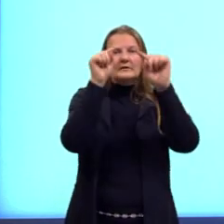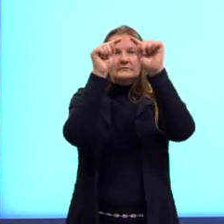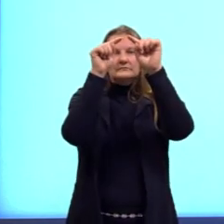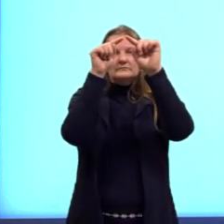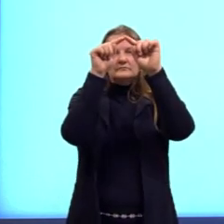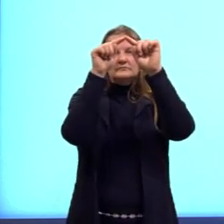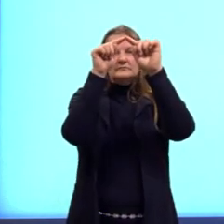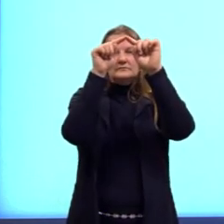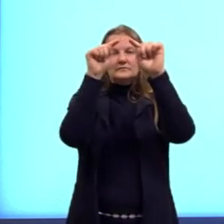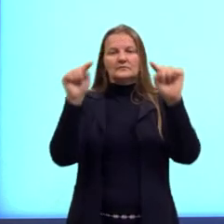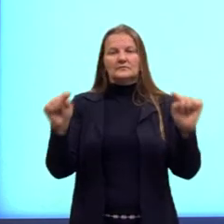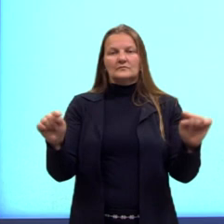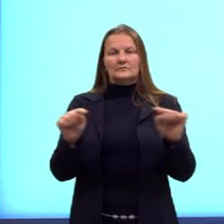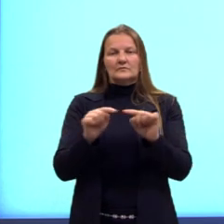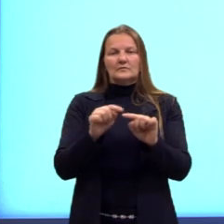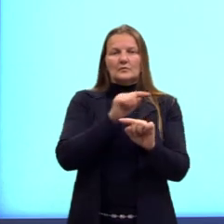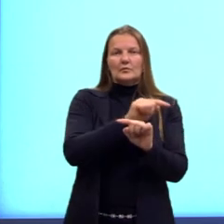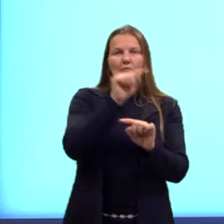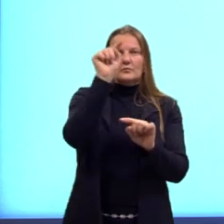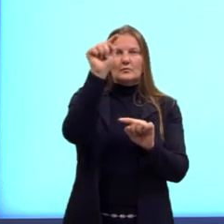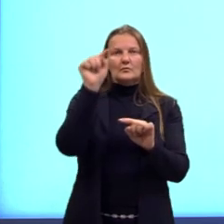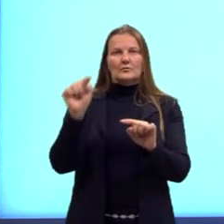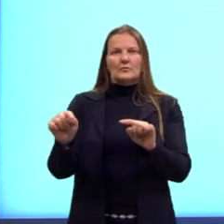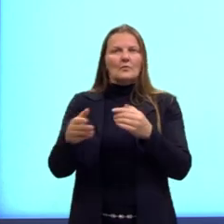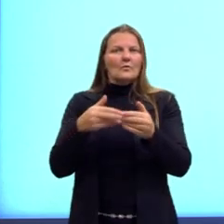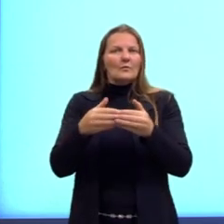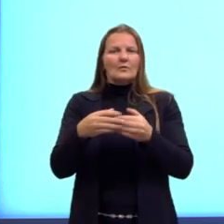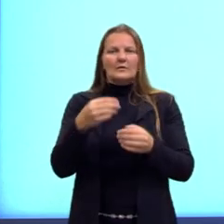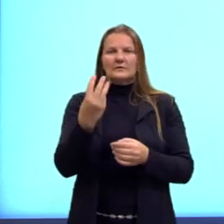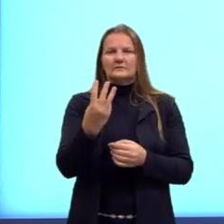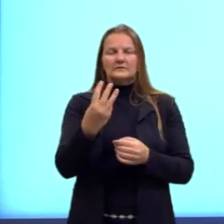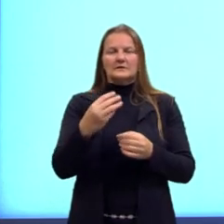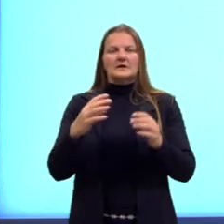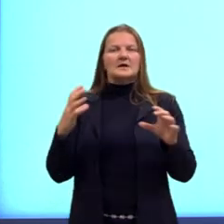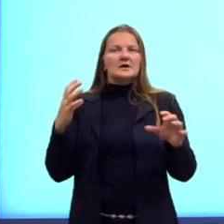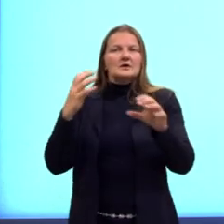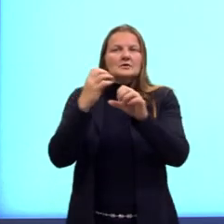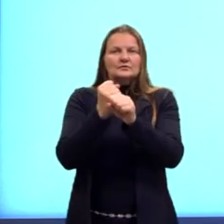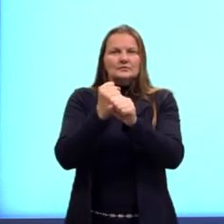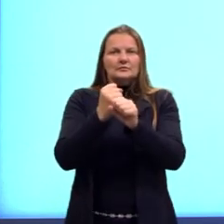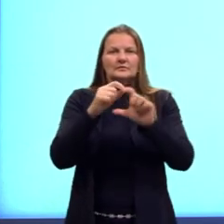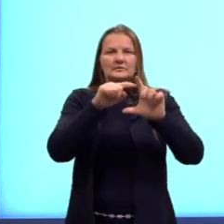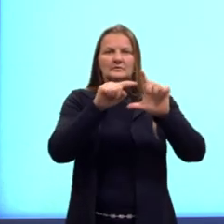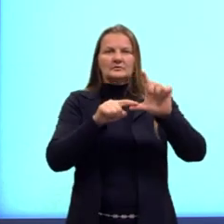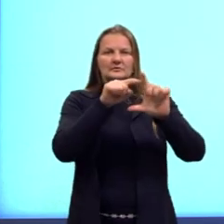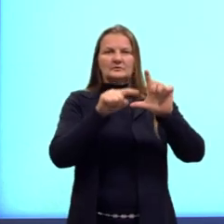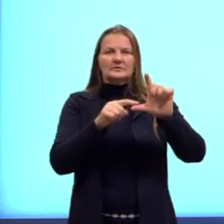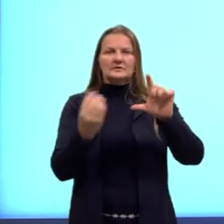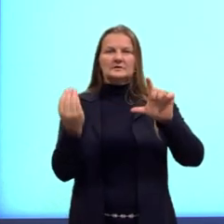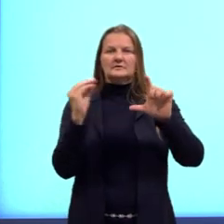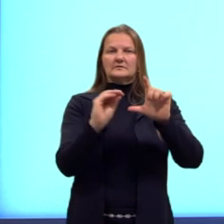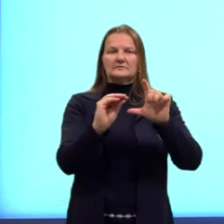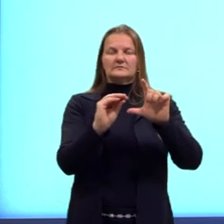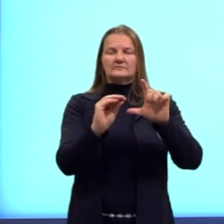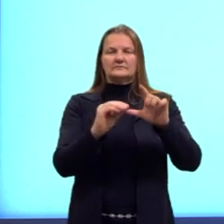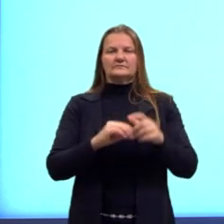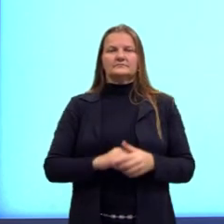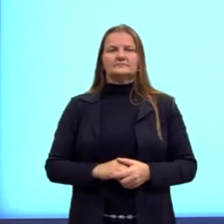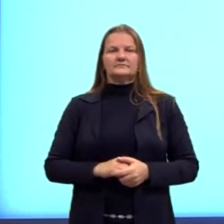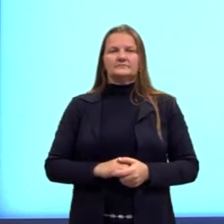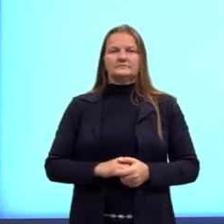um triângulo a medida do ângulo externo é sempre a soma das medidas dos ângulos internos